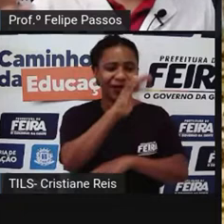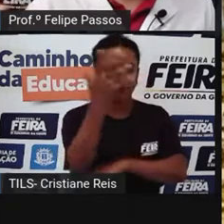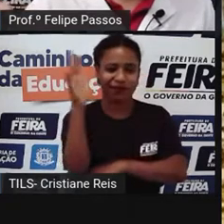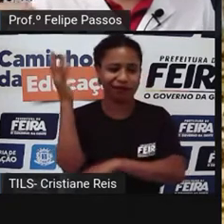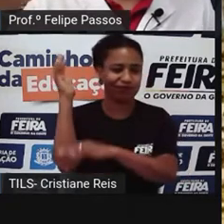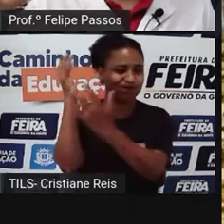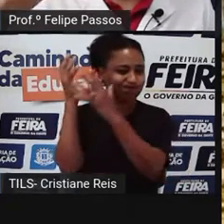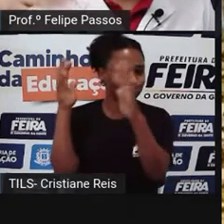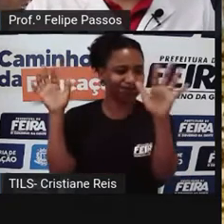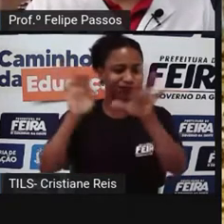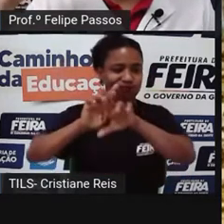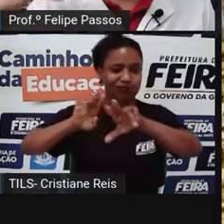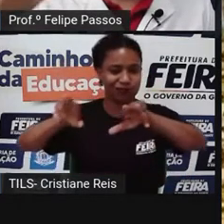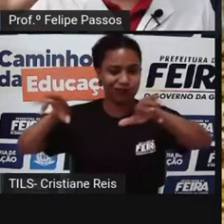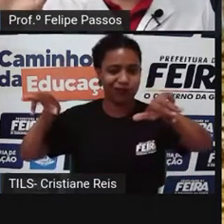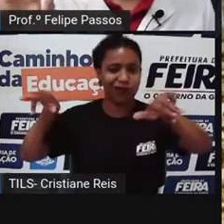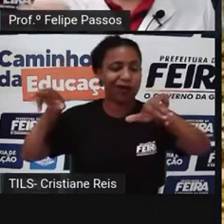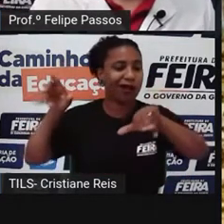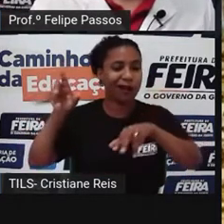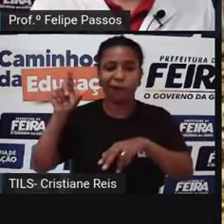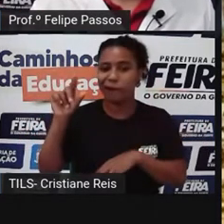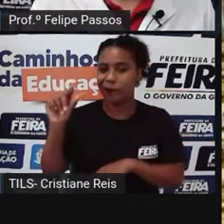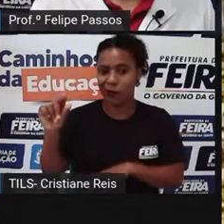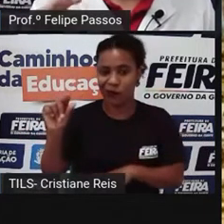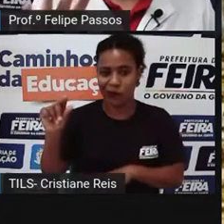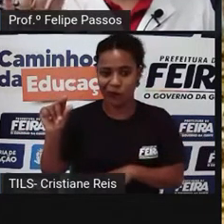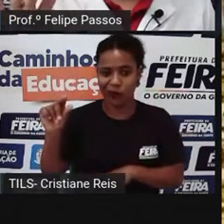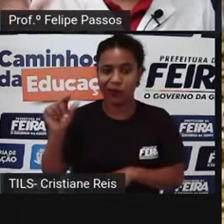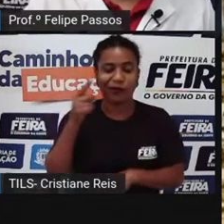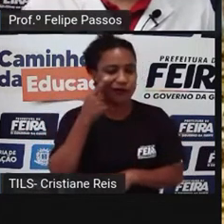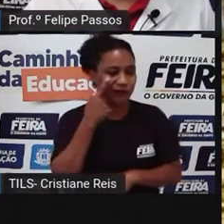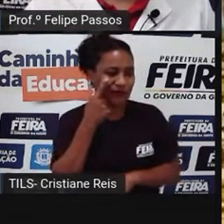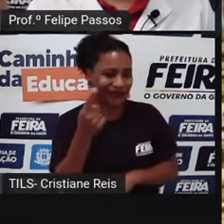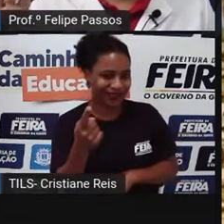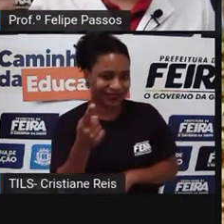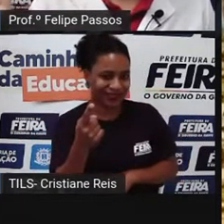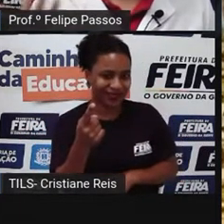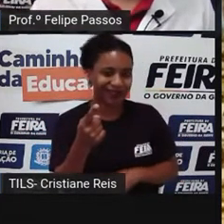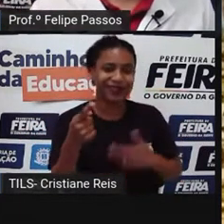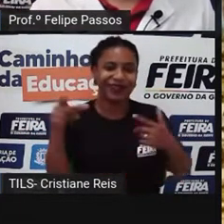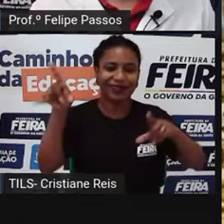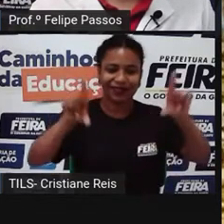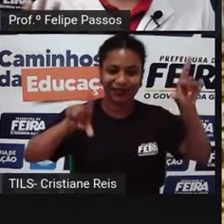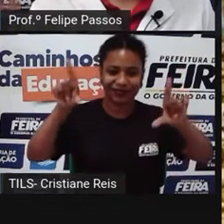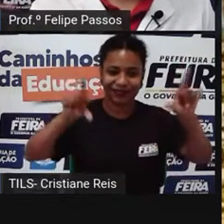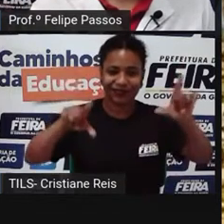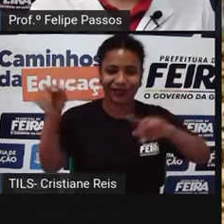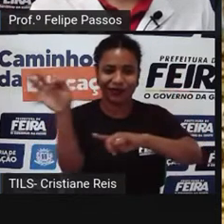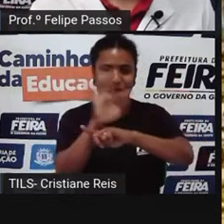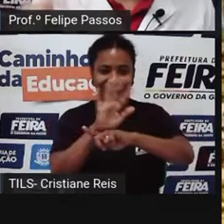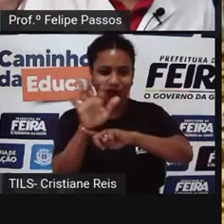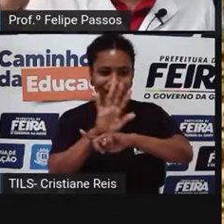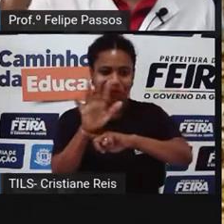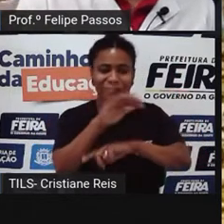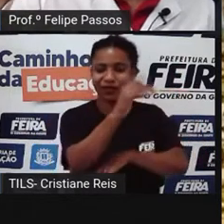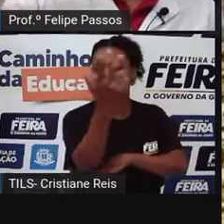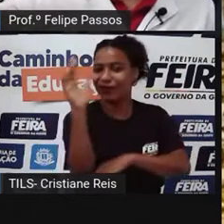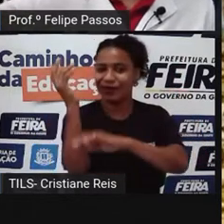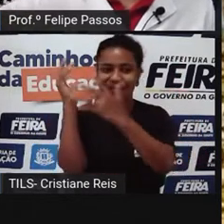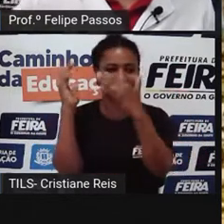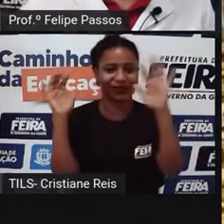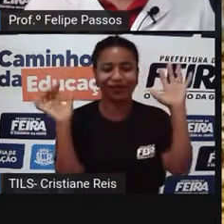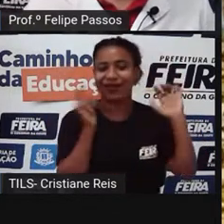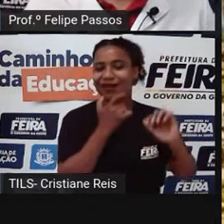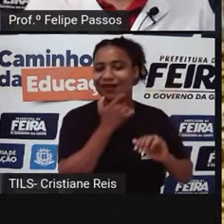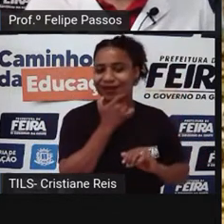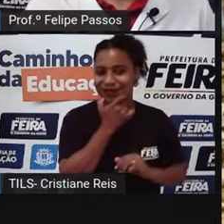filme, um vídeo que mostre uma floresta na Inglaterra, por exemplo, na Alemanha. Você vê as árvores